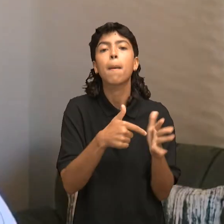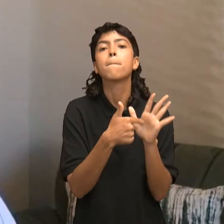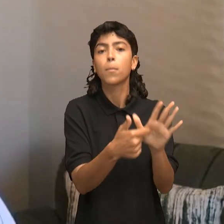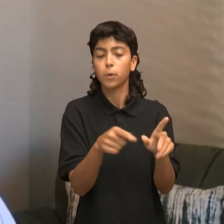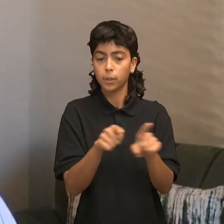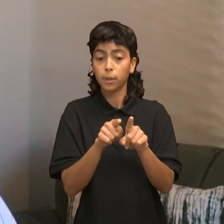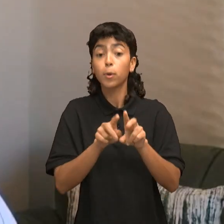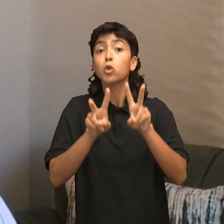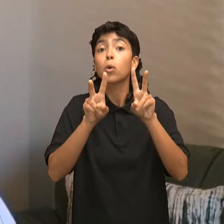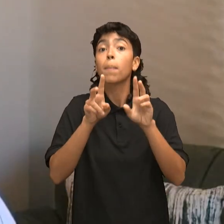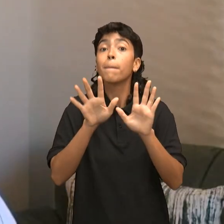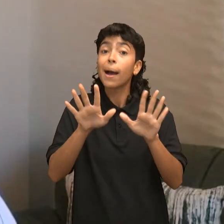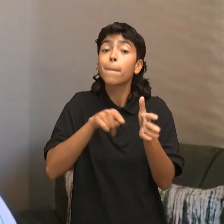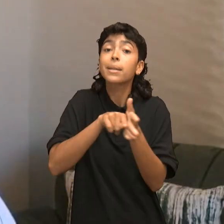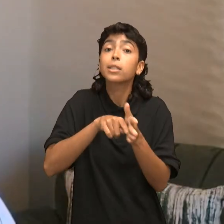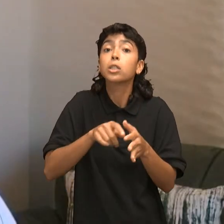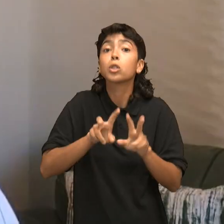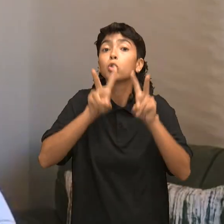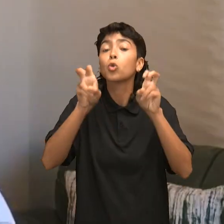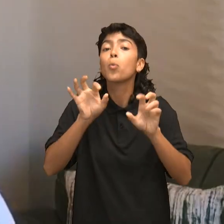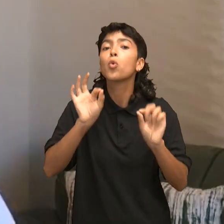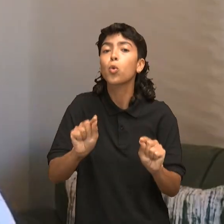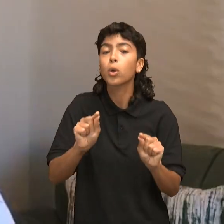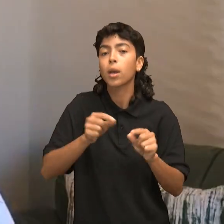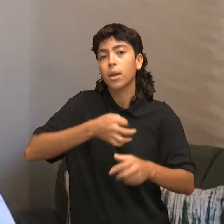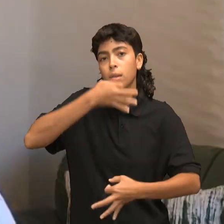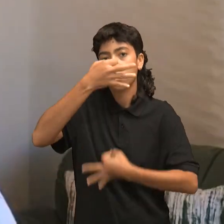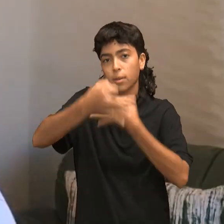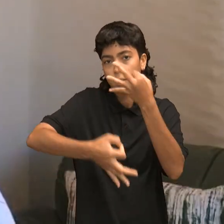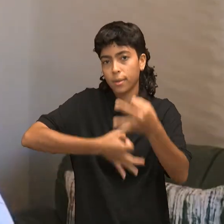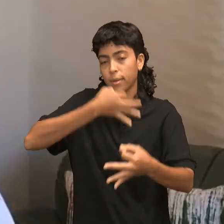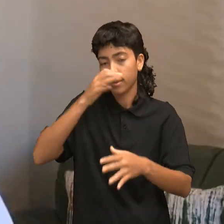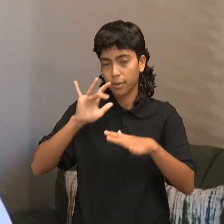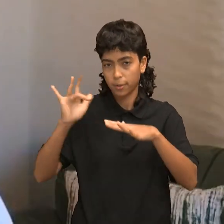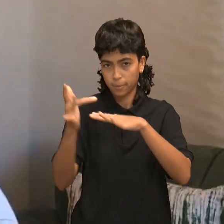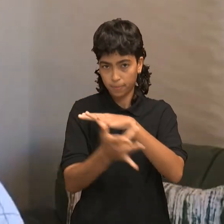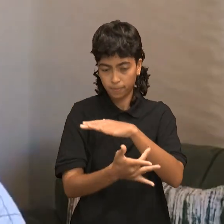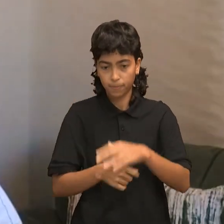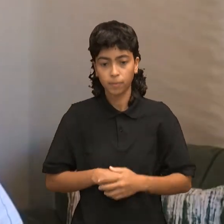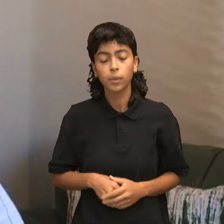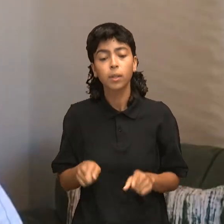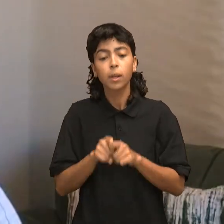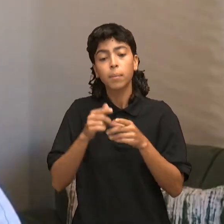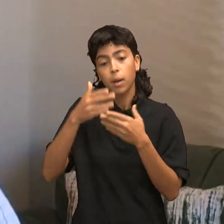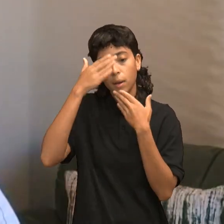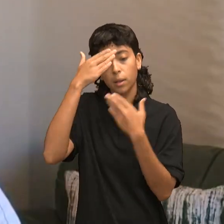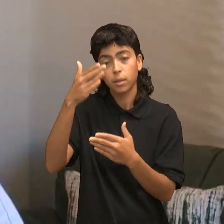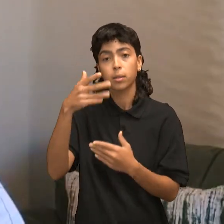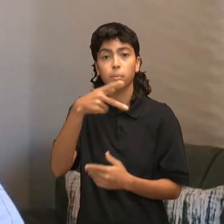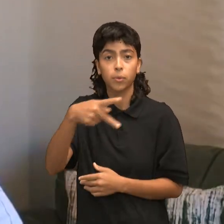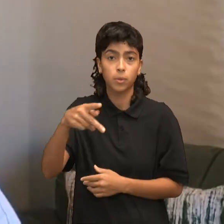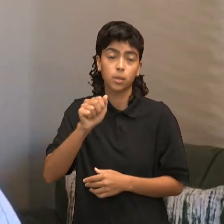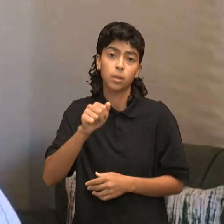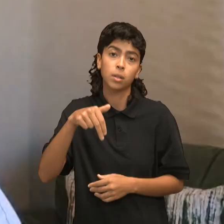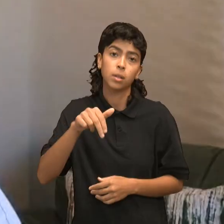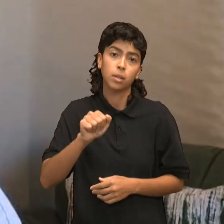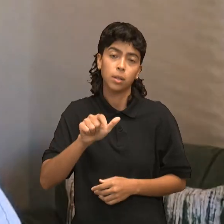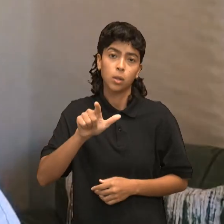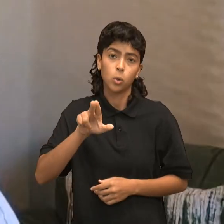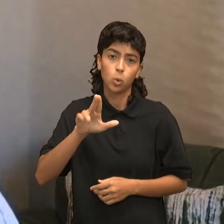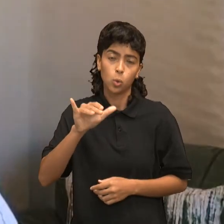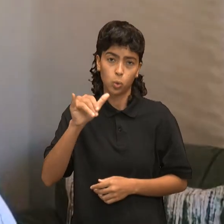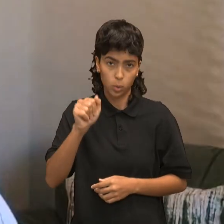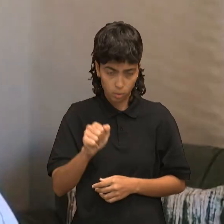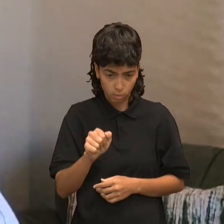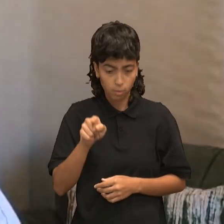de argumentação e redes sociais. Eu gostaria de deixar um agradecimento à professora Ana Lúcia Tinoco Cabral, que muito gentilmente, de